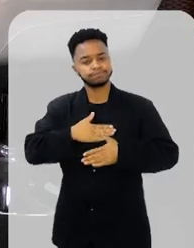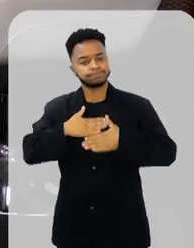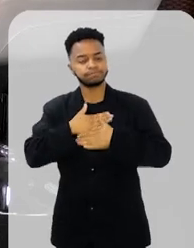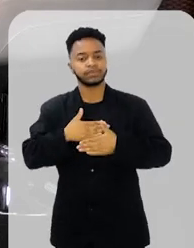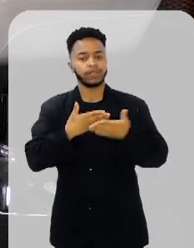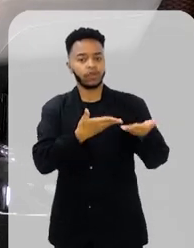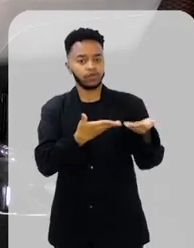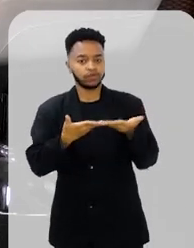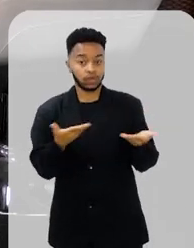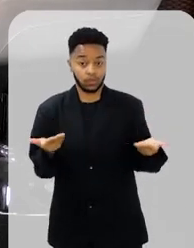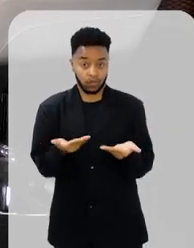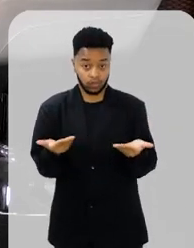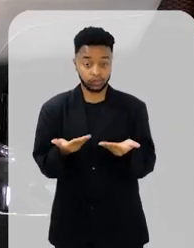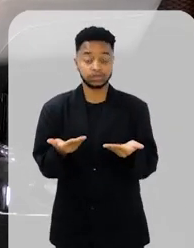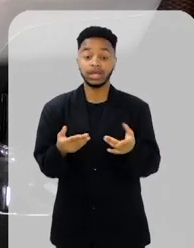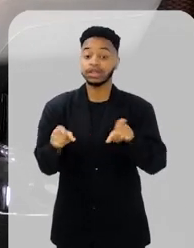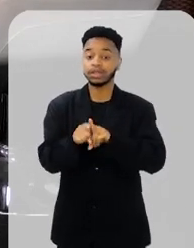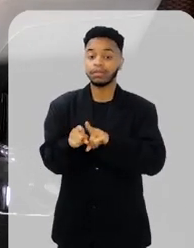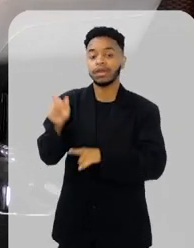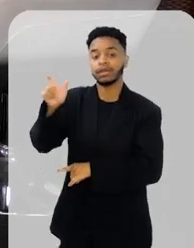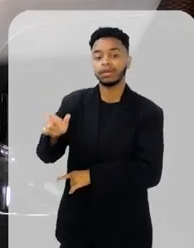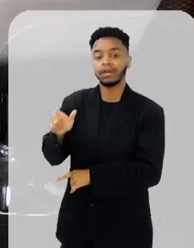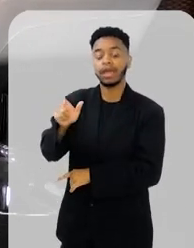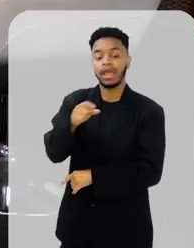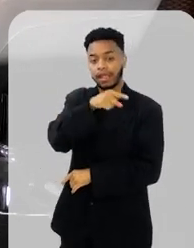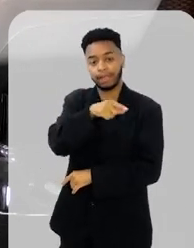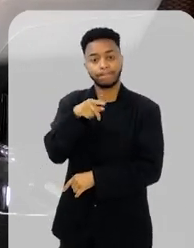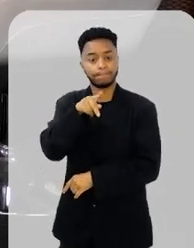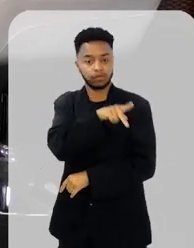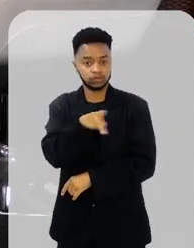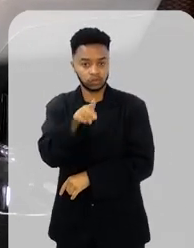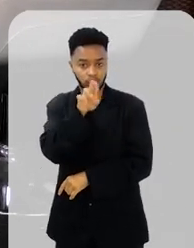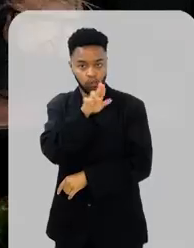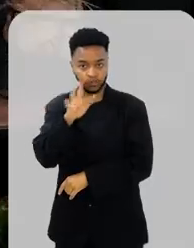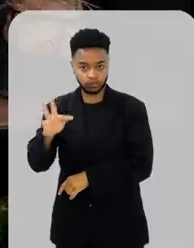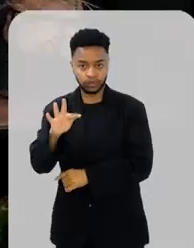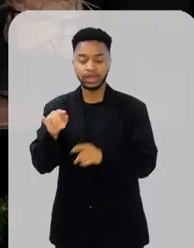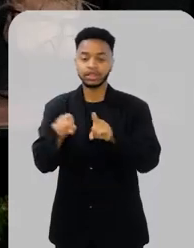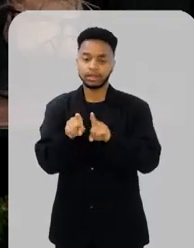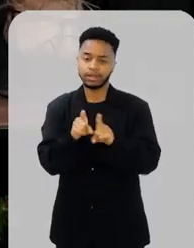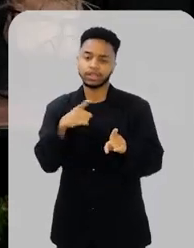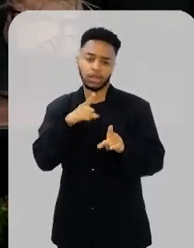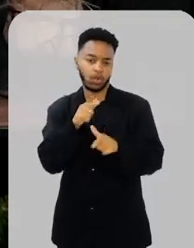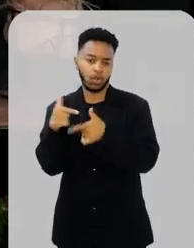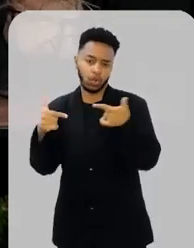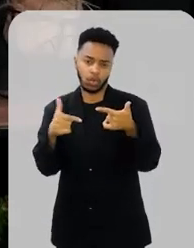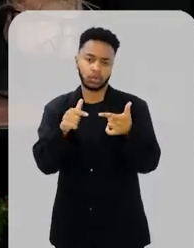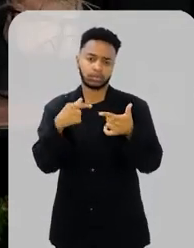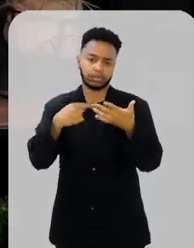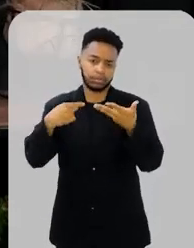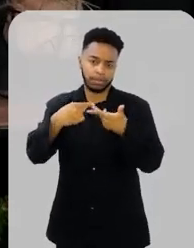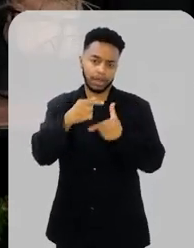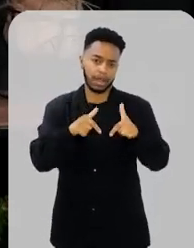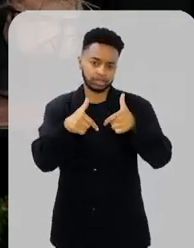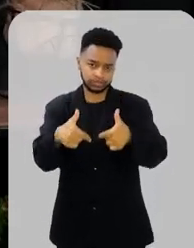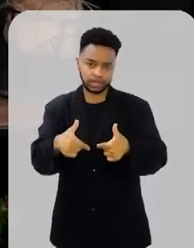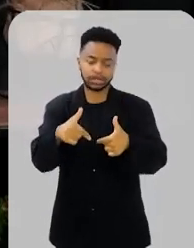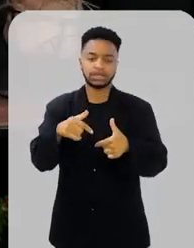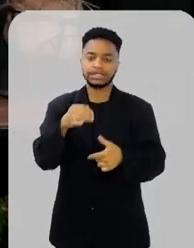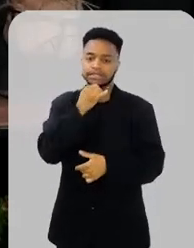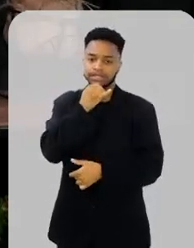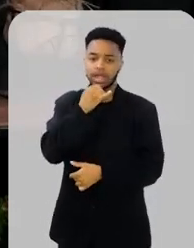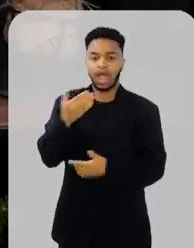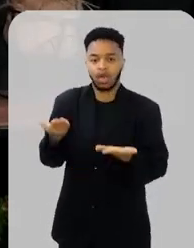muita honra, muito prazer, recebo você aqui, Paulo, que também é professor da UF, além de outras atividades no mundo acadêmico,